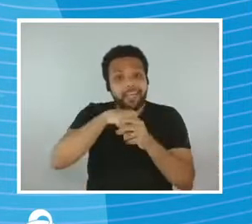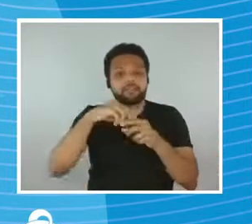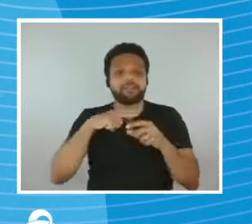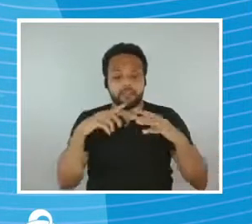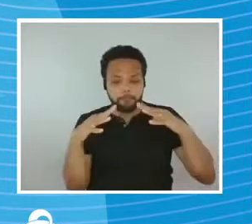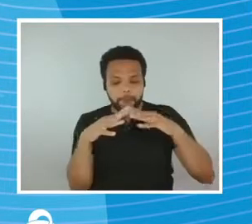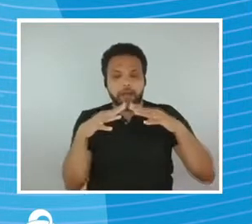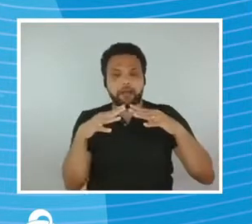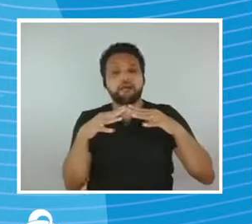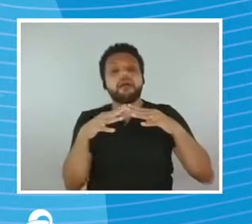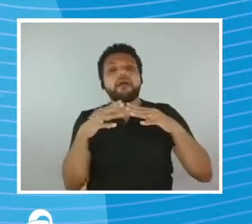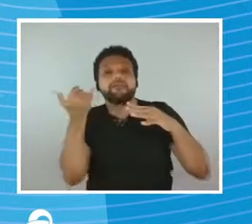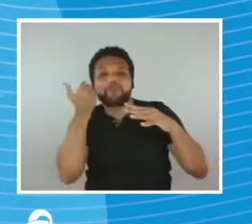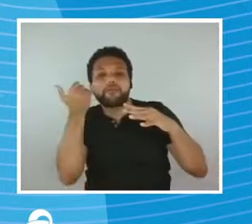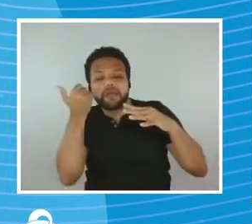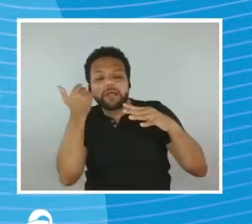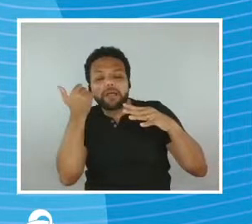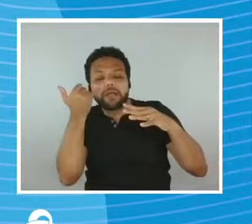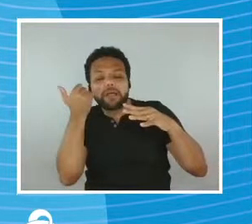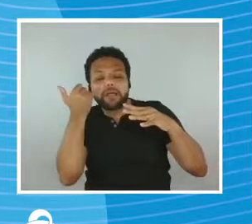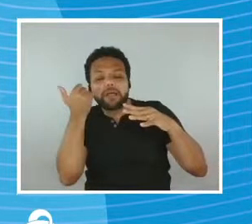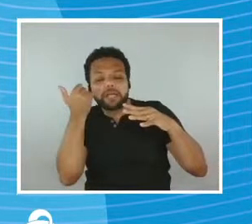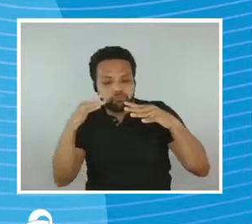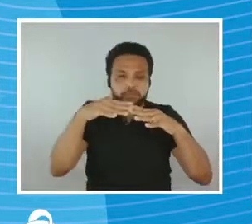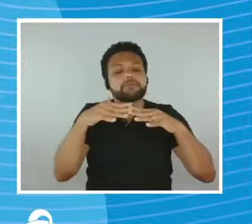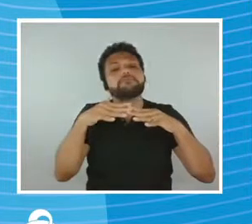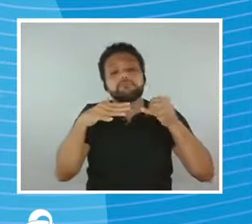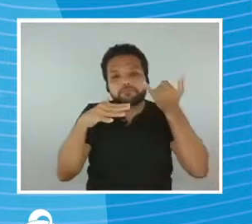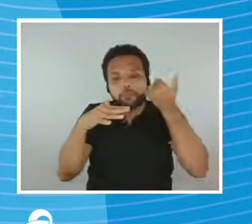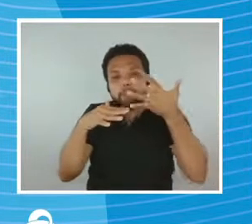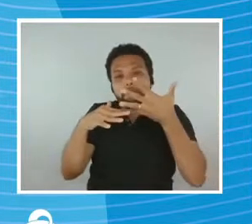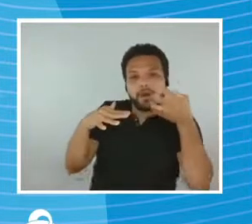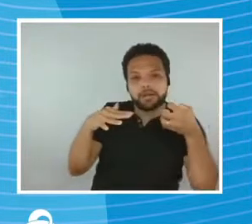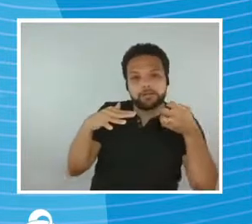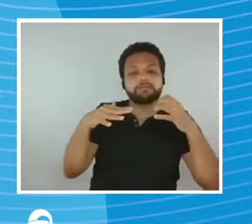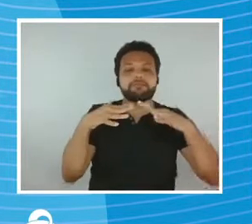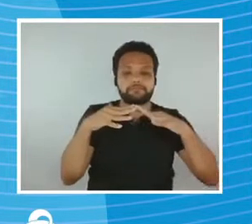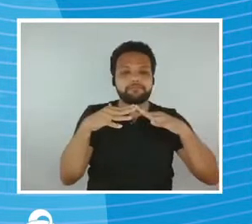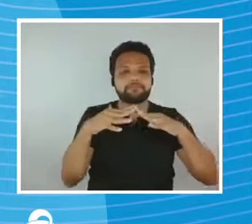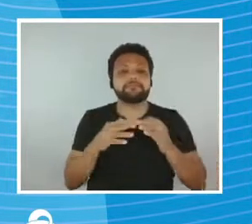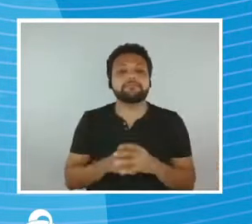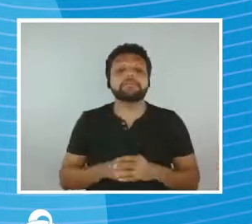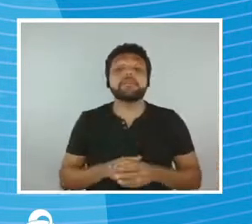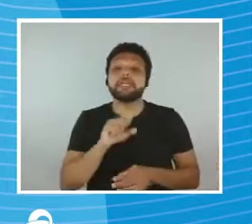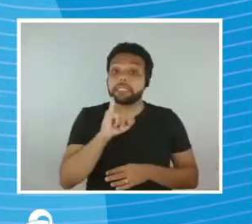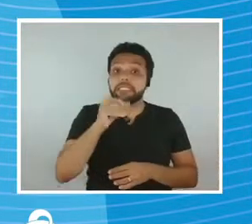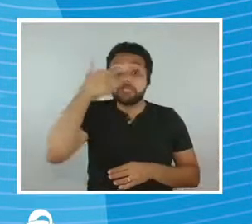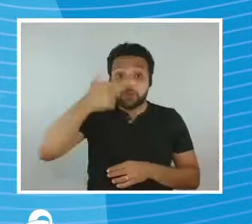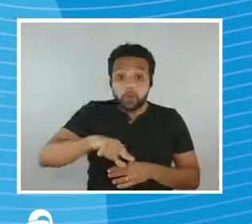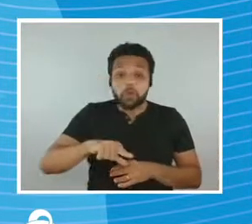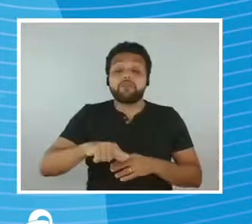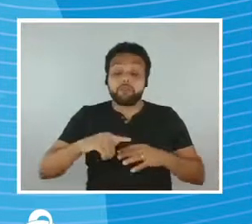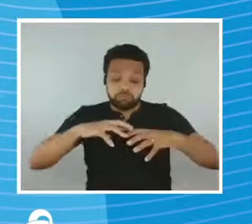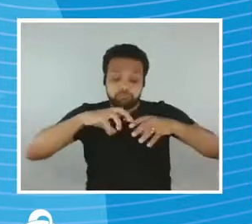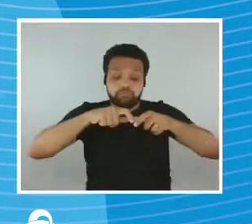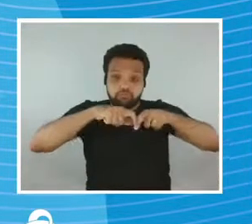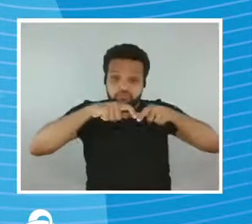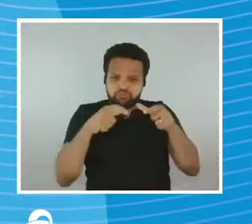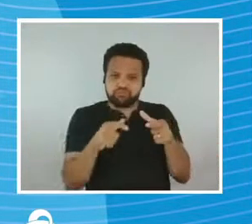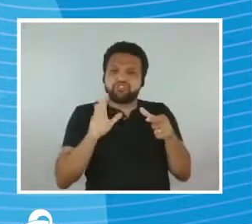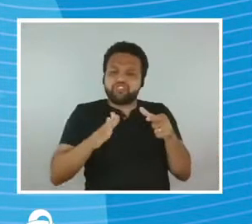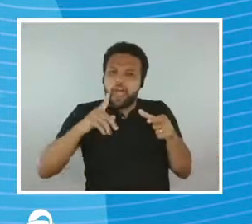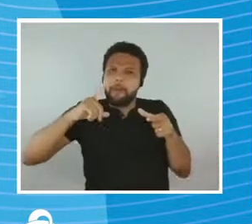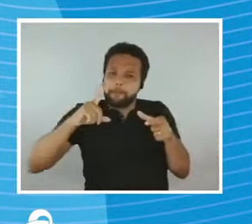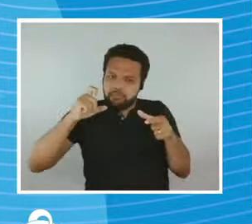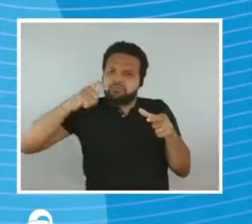Se eu agora repetir essa estimulação, o sifão não vai se retrair mais, não ouço mais o ar